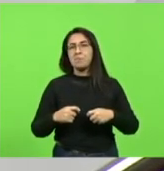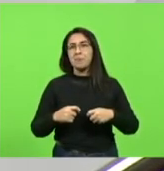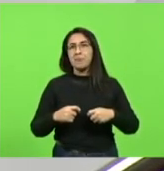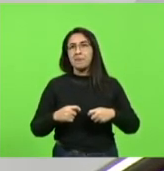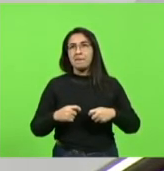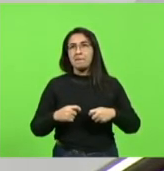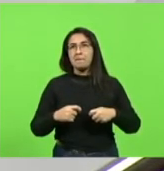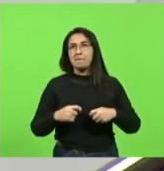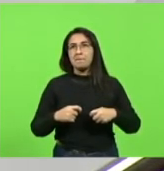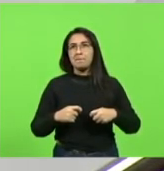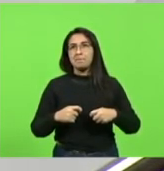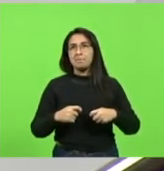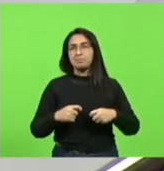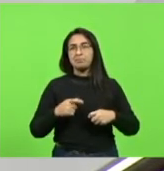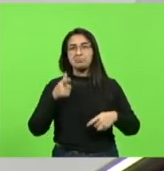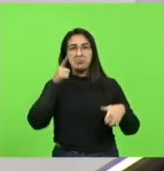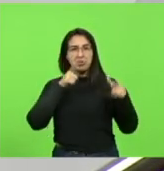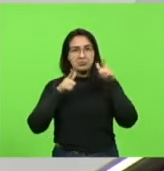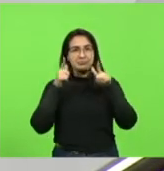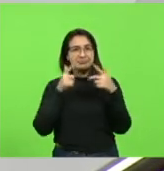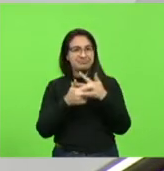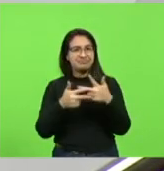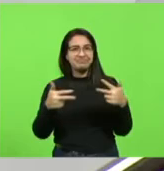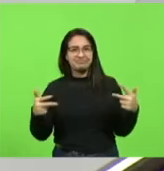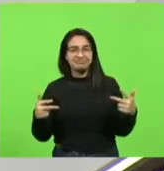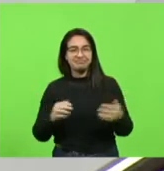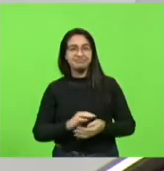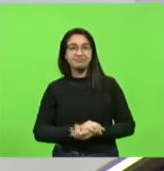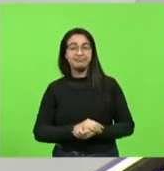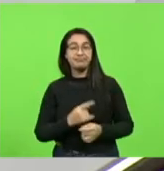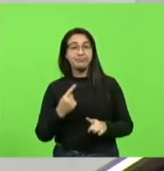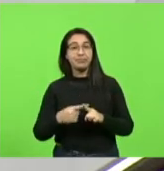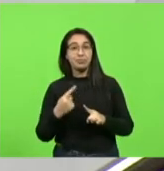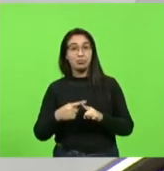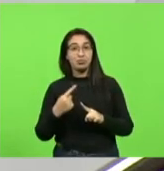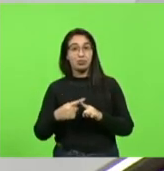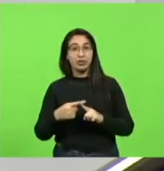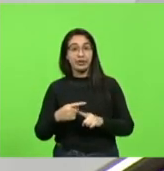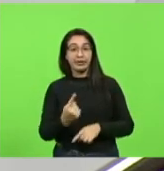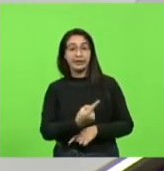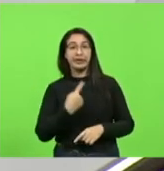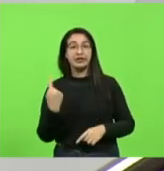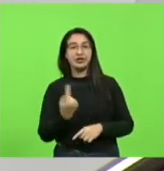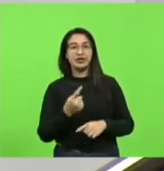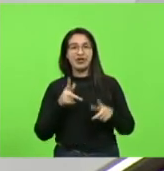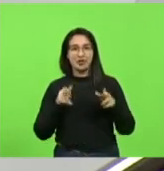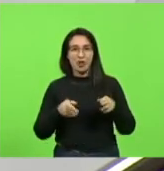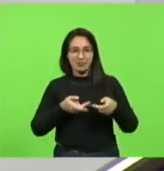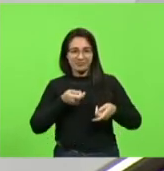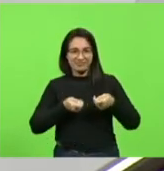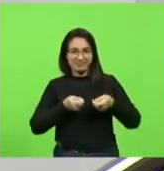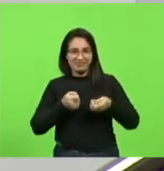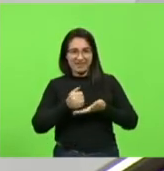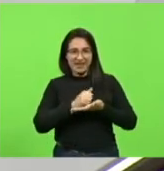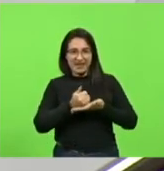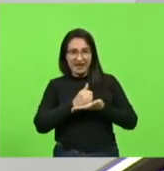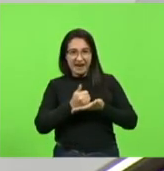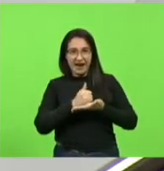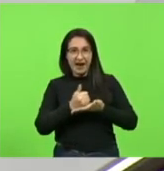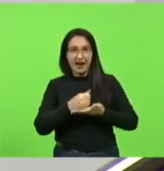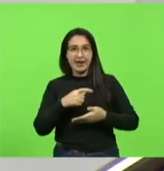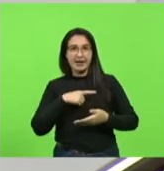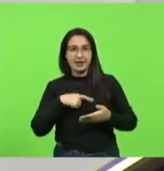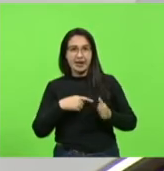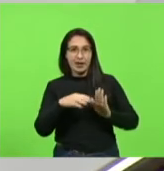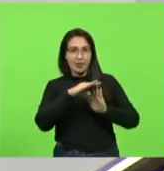saltos quânticos. Saltos quânticos, porque eu acredito que a gente vive como se fosse um videogame. Tem os níveis. Em que nível você